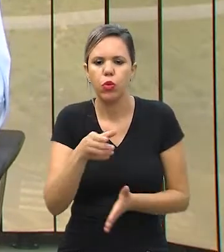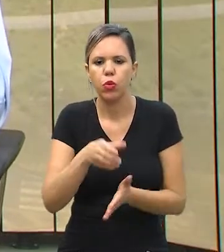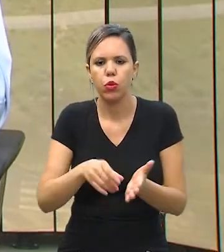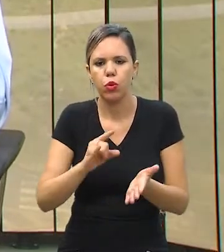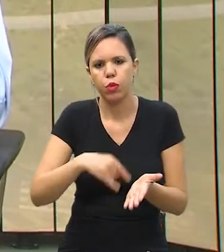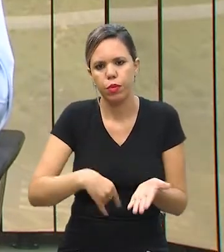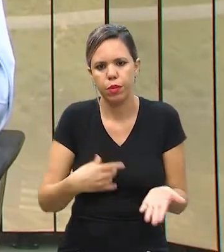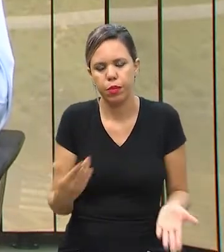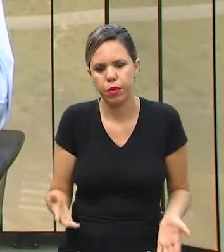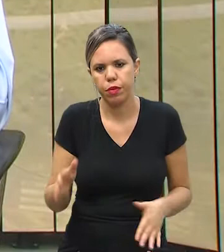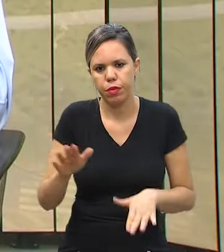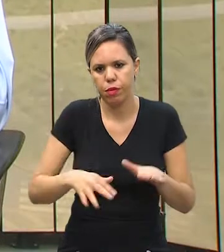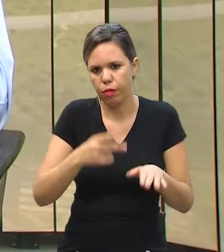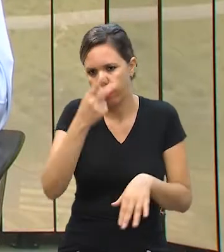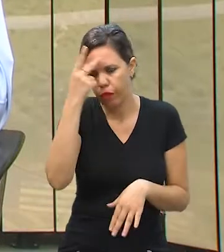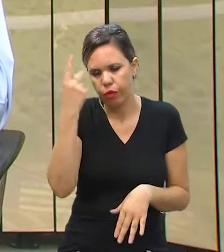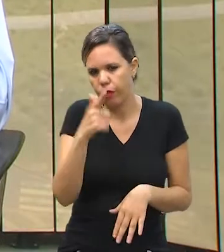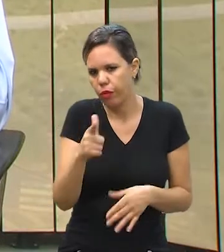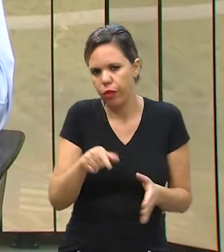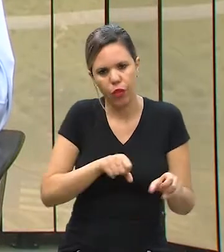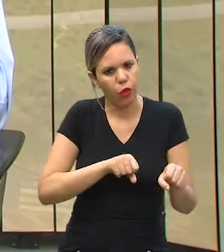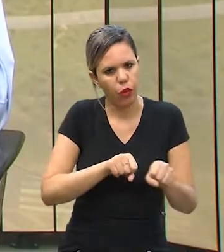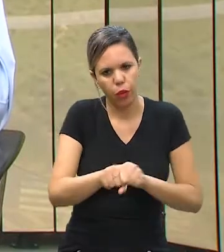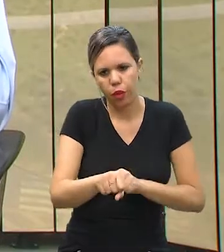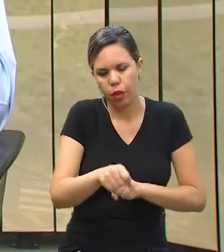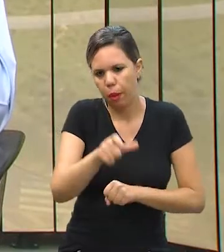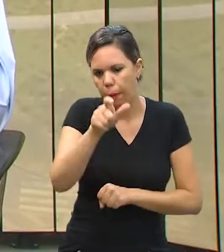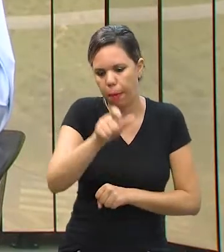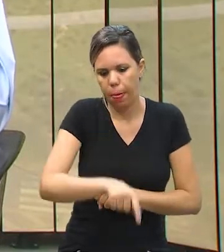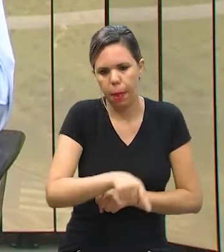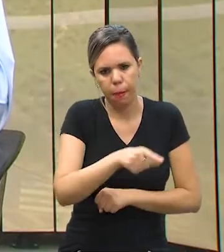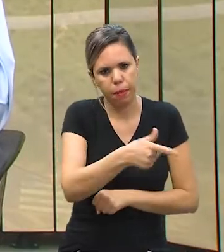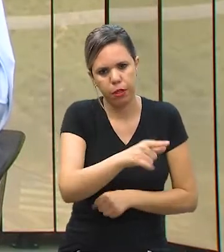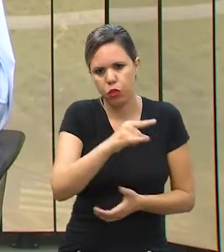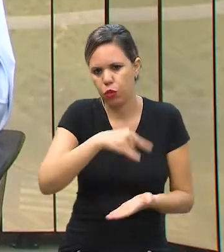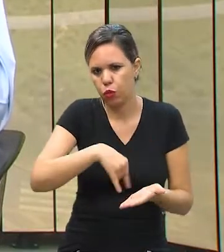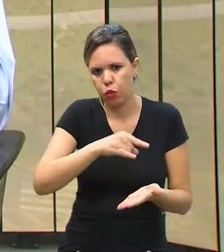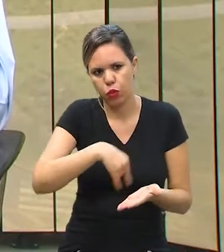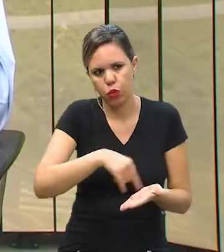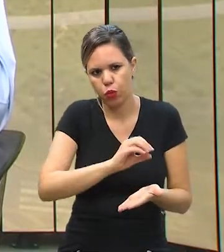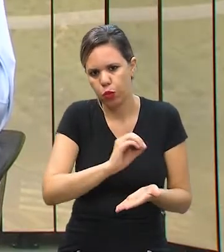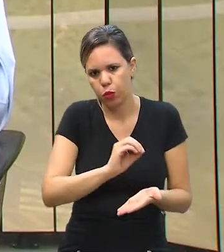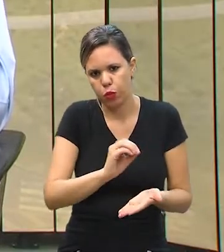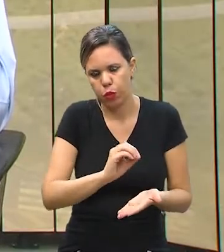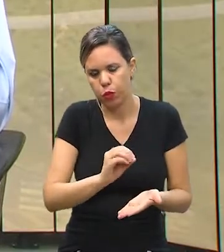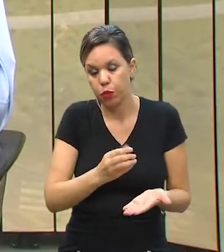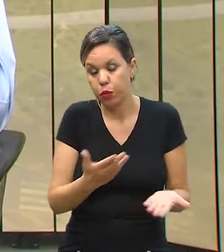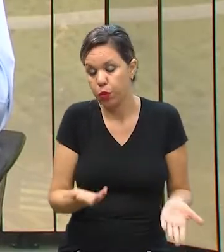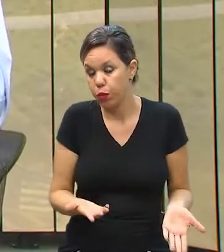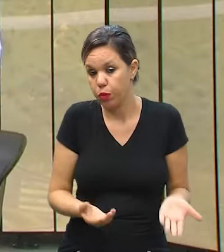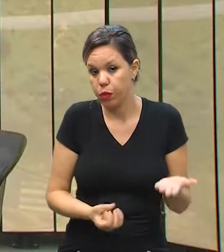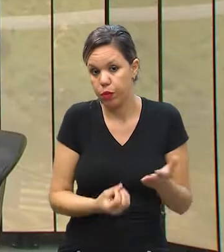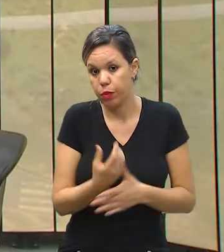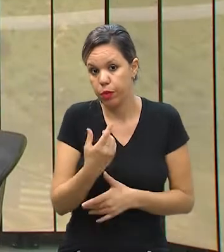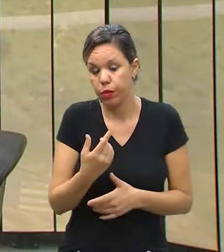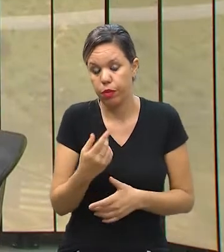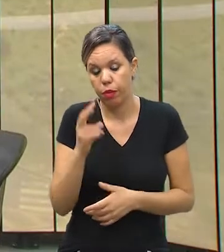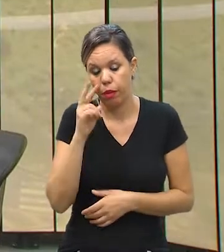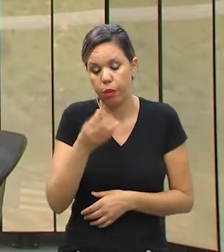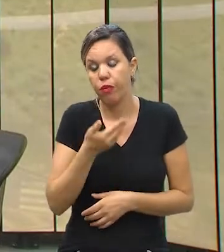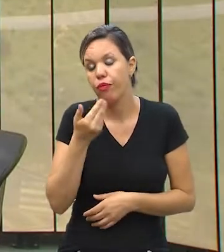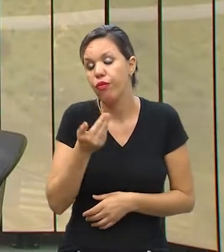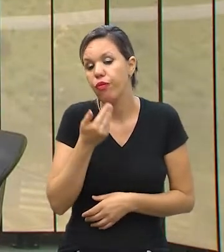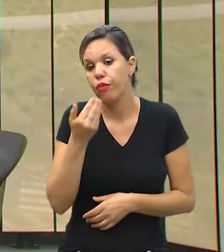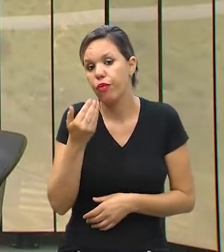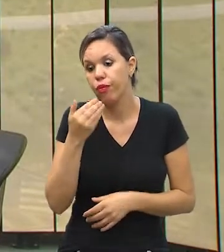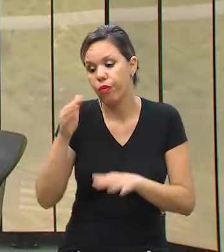currículo. Às vezes a pessoa não tem um estudo, às vezes a pessoa não tem uma documentação. Então, o que acontece? Ela vê mais fácil